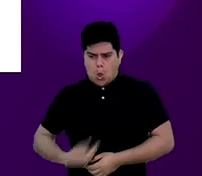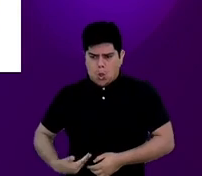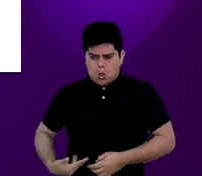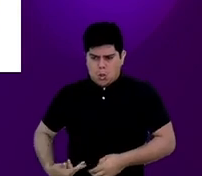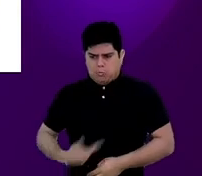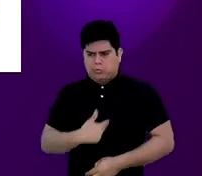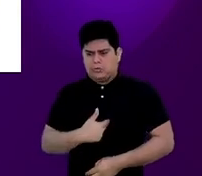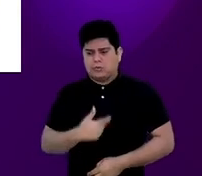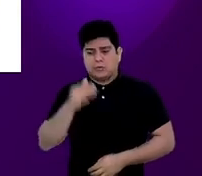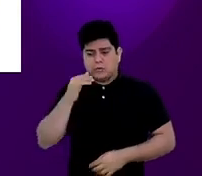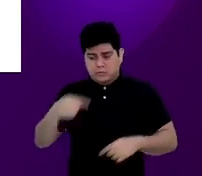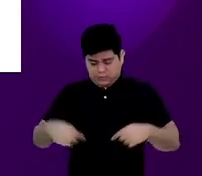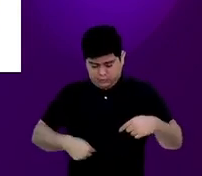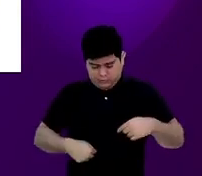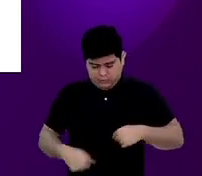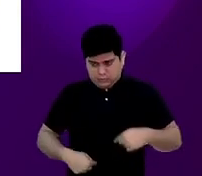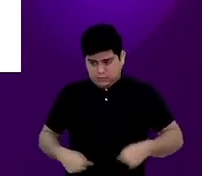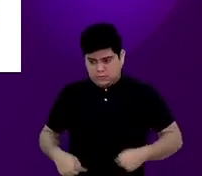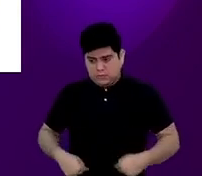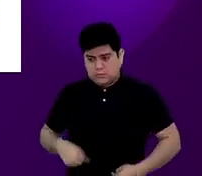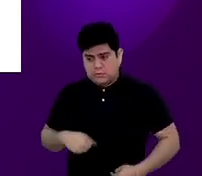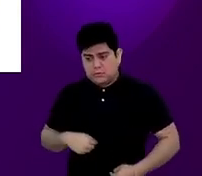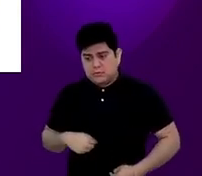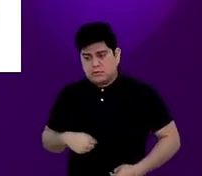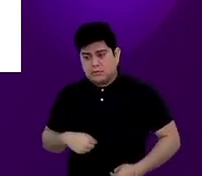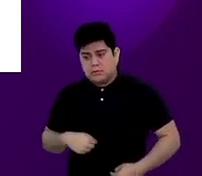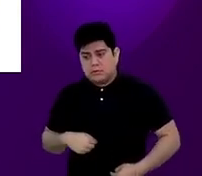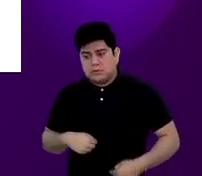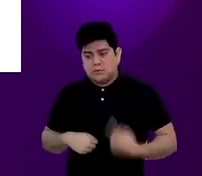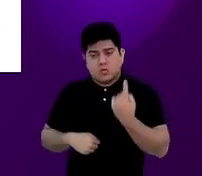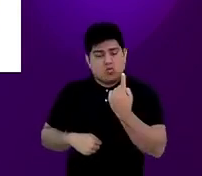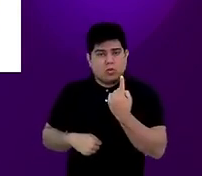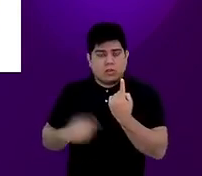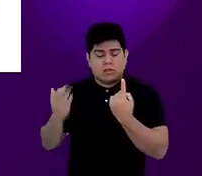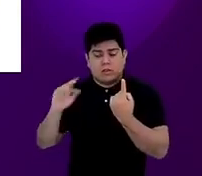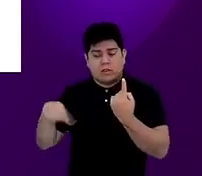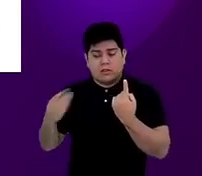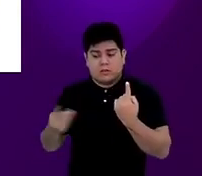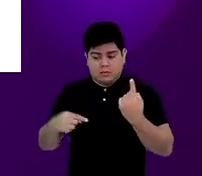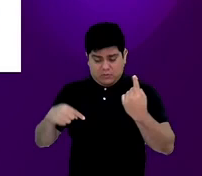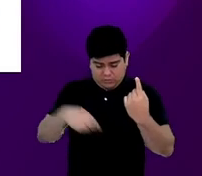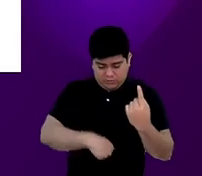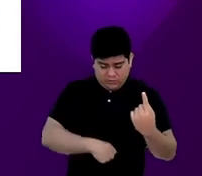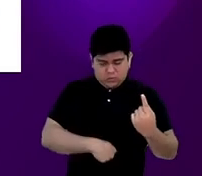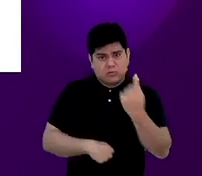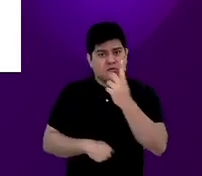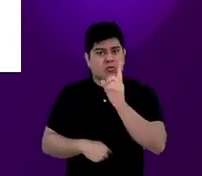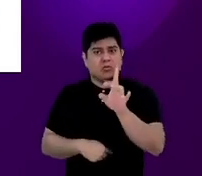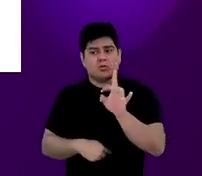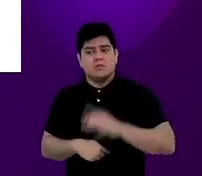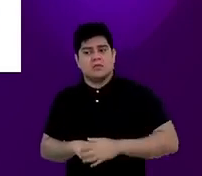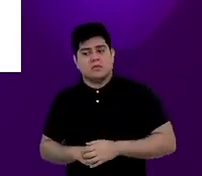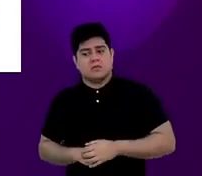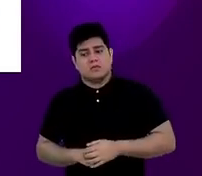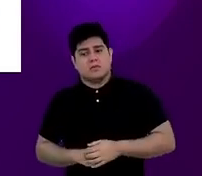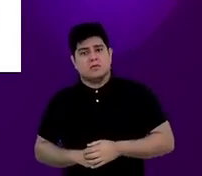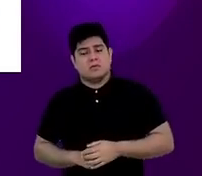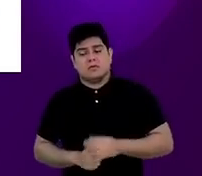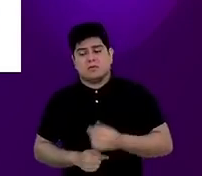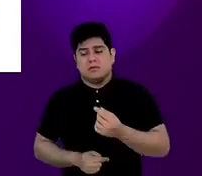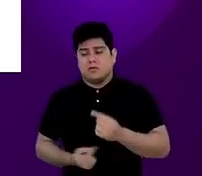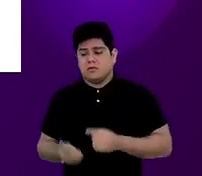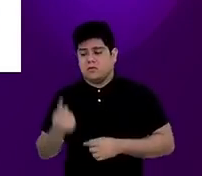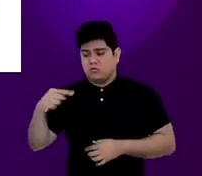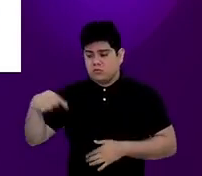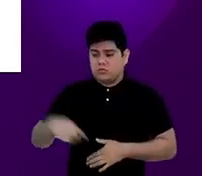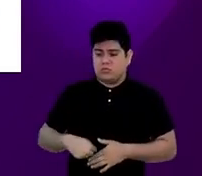pequenas perfurações e depois você troca pequenas perfurações por uma única perfuração. Então, a possibilidade de fazer cirurgias com portal único é